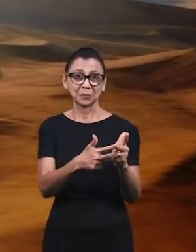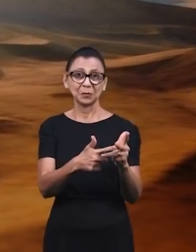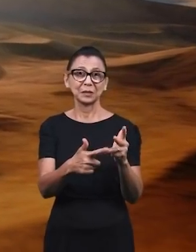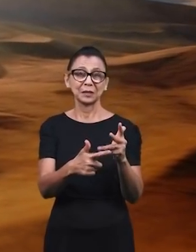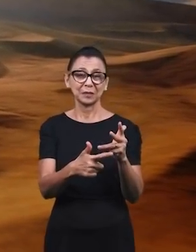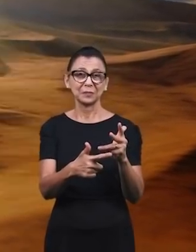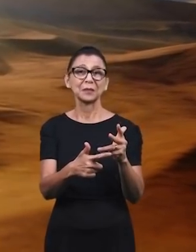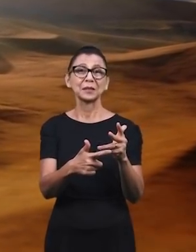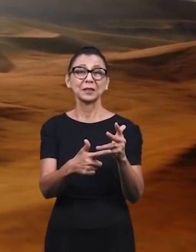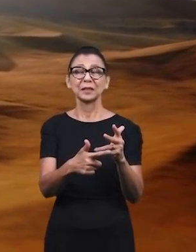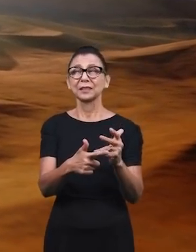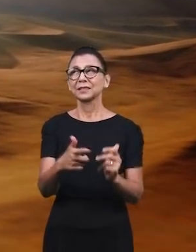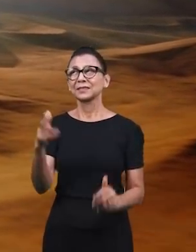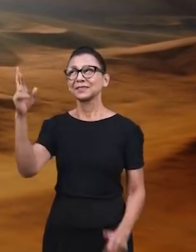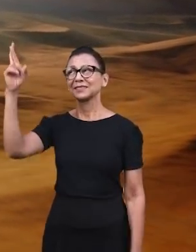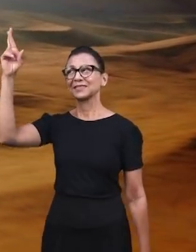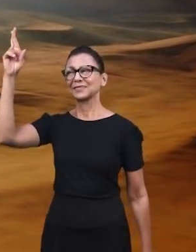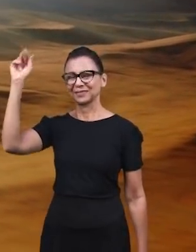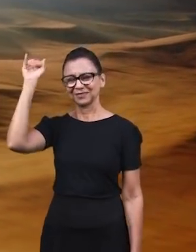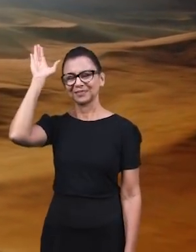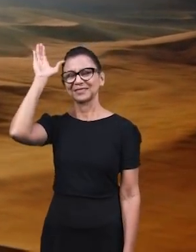Ele dá solução,